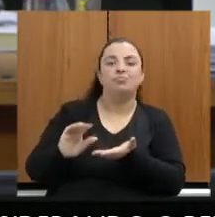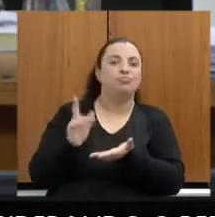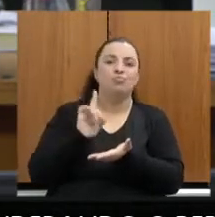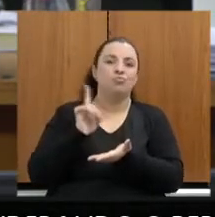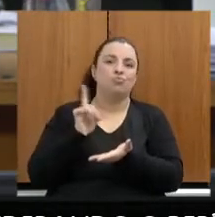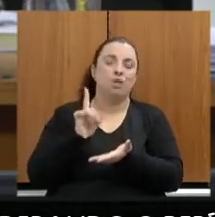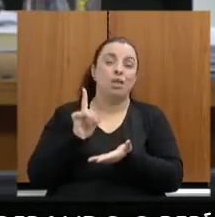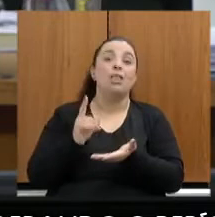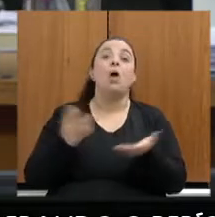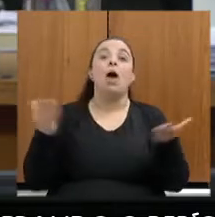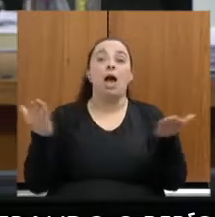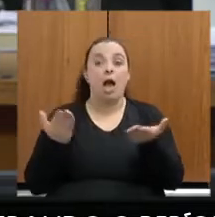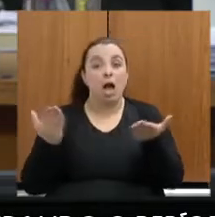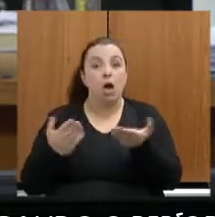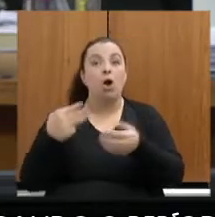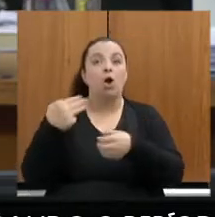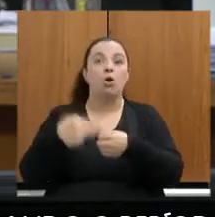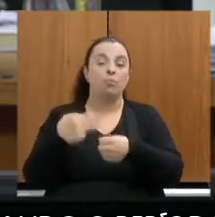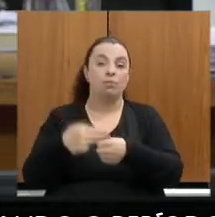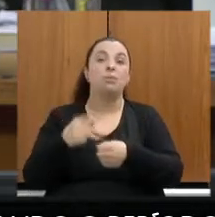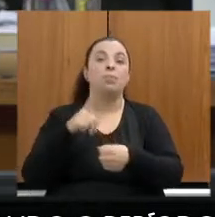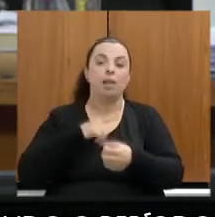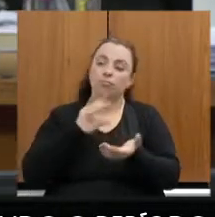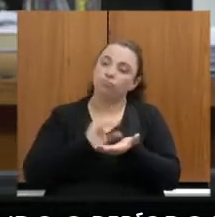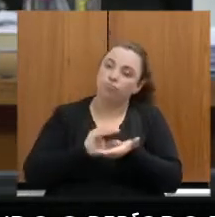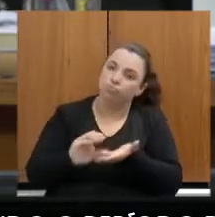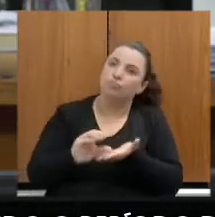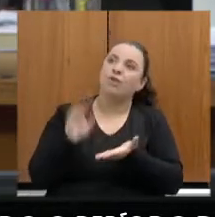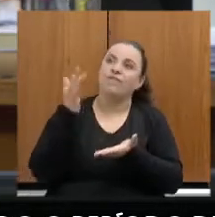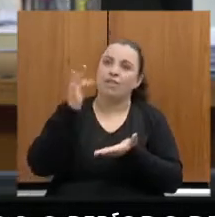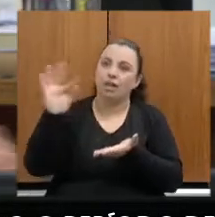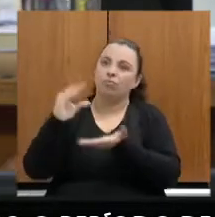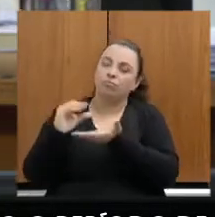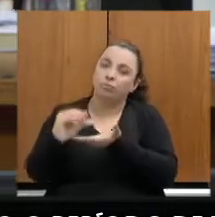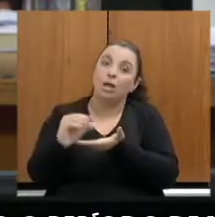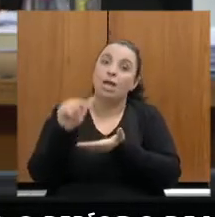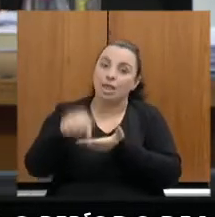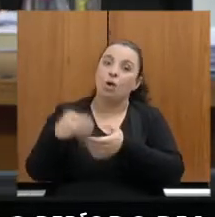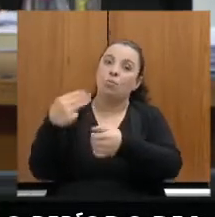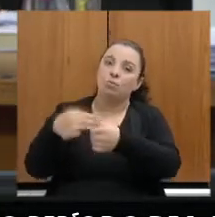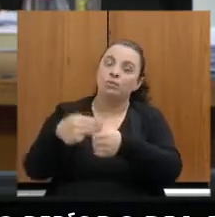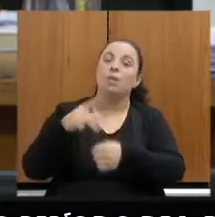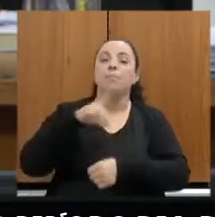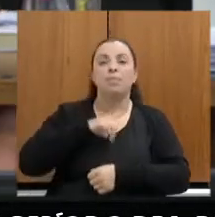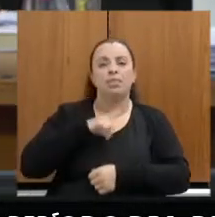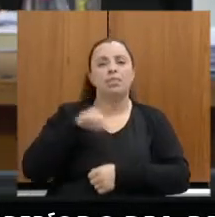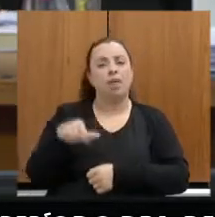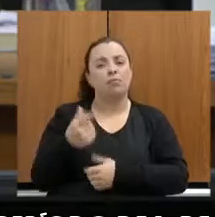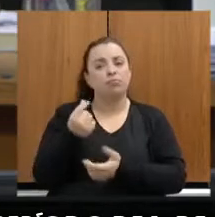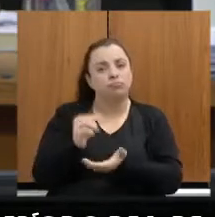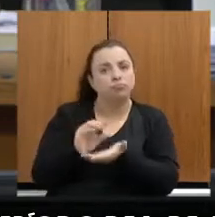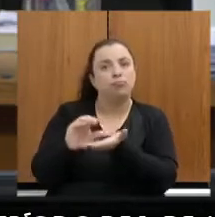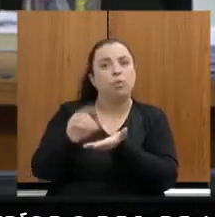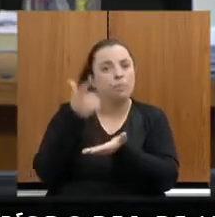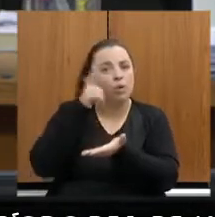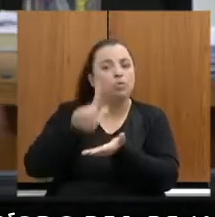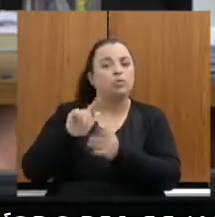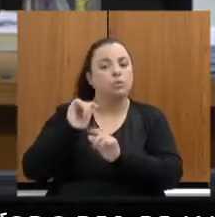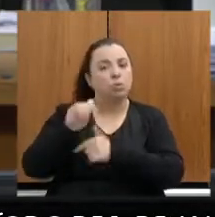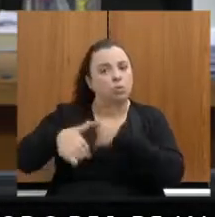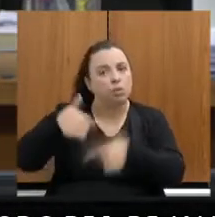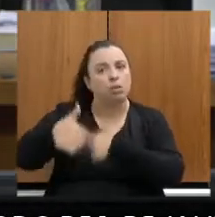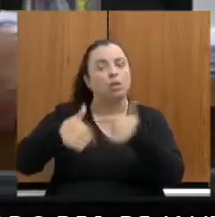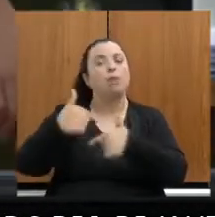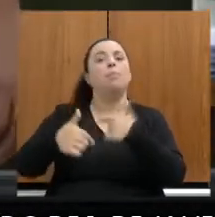neste momento tem bastante recurso financeiro para fazer a diferença lá na ponta uma outra